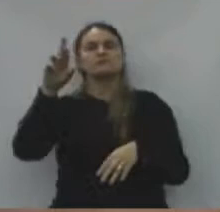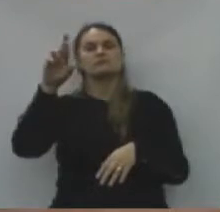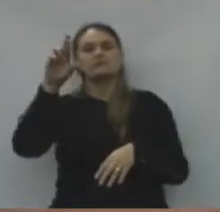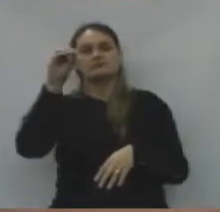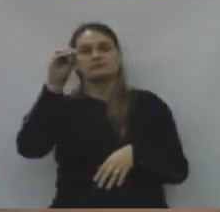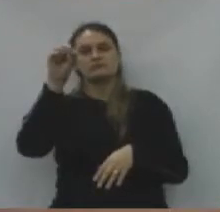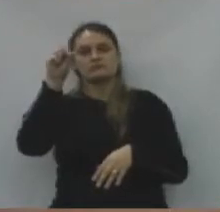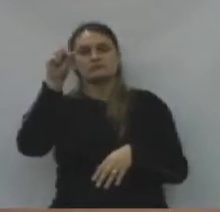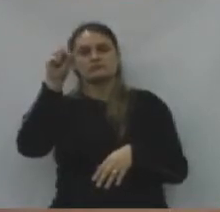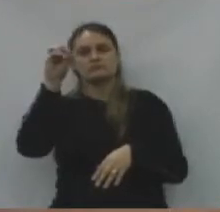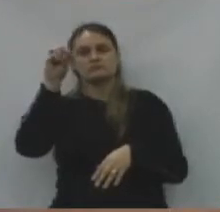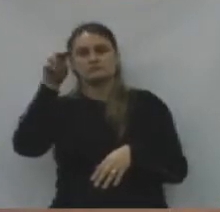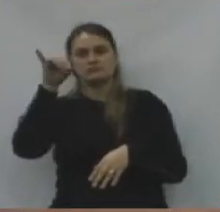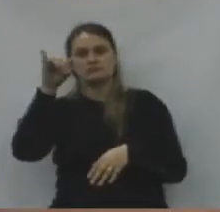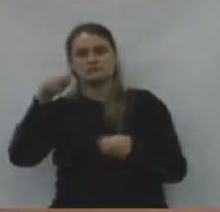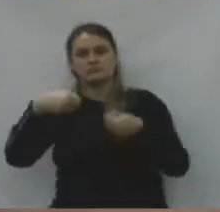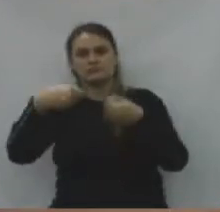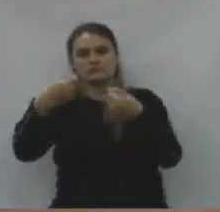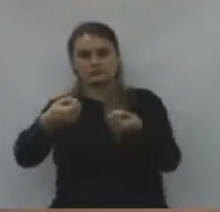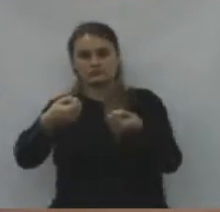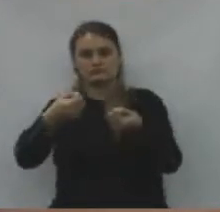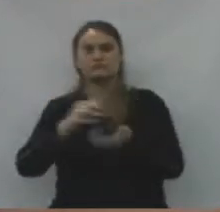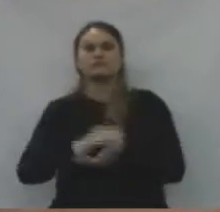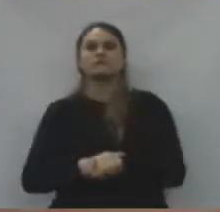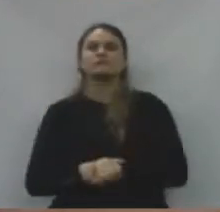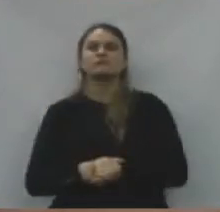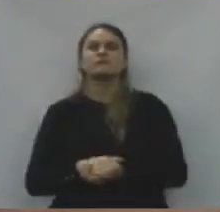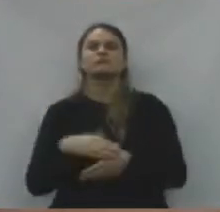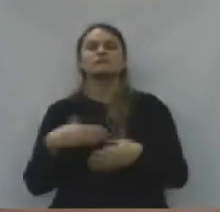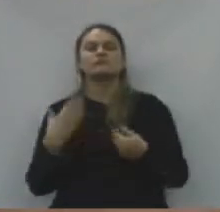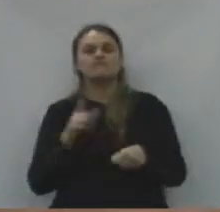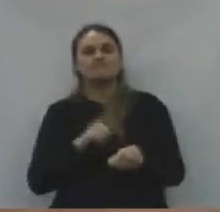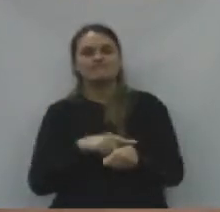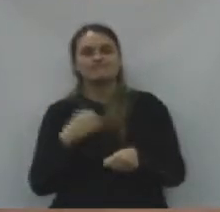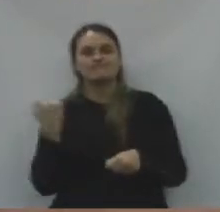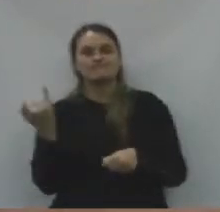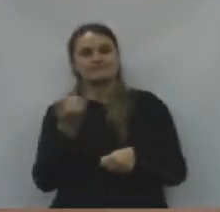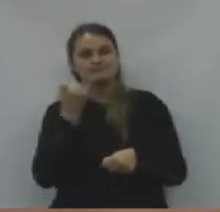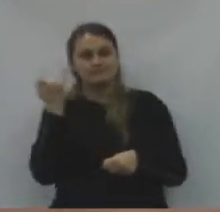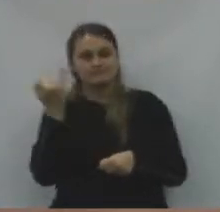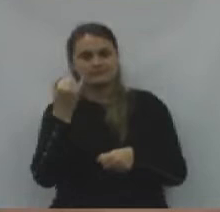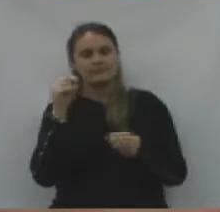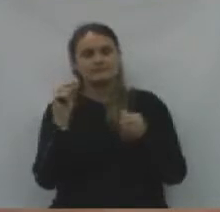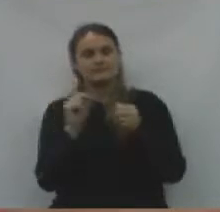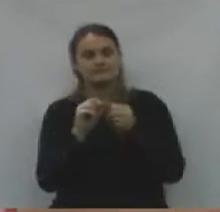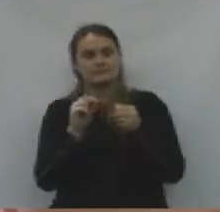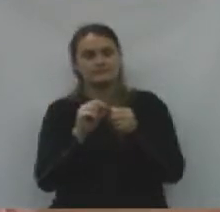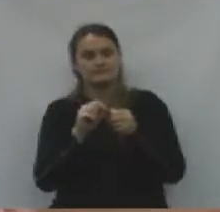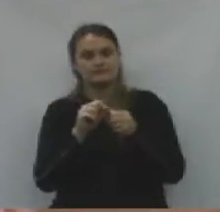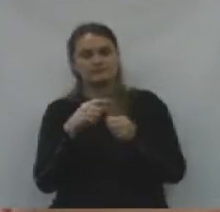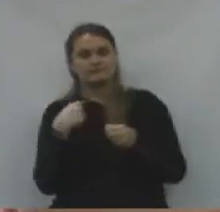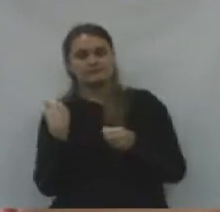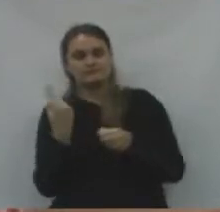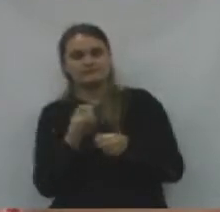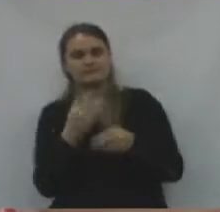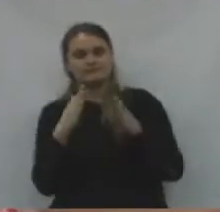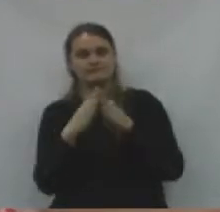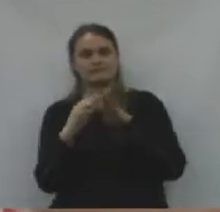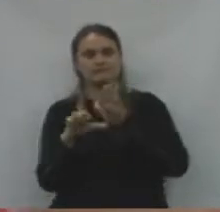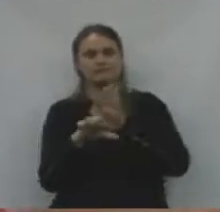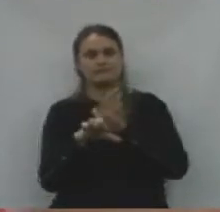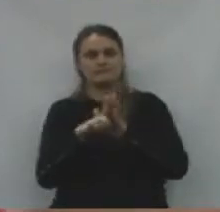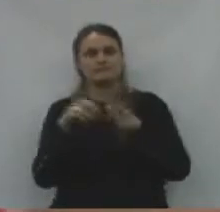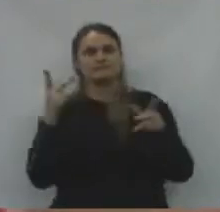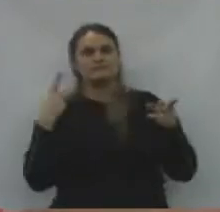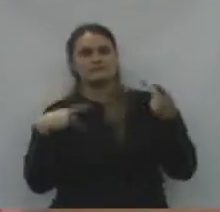para que atenda o nosso município portanto momentos importantes como esses fazem a nós legisladores e